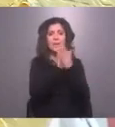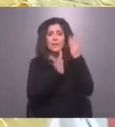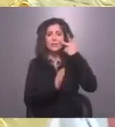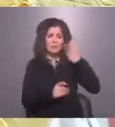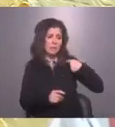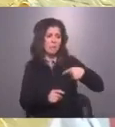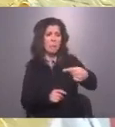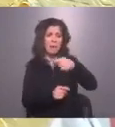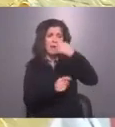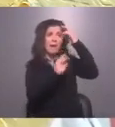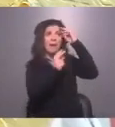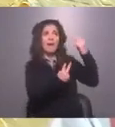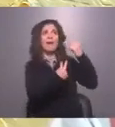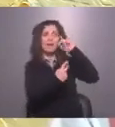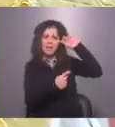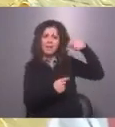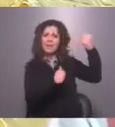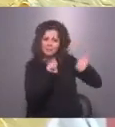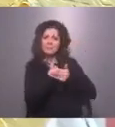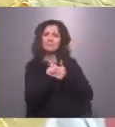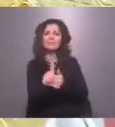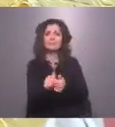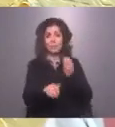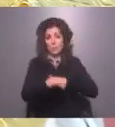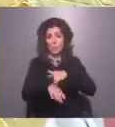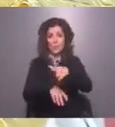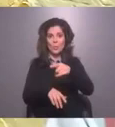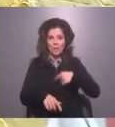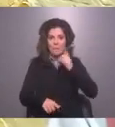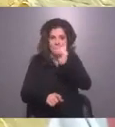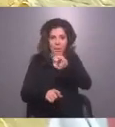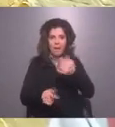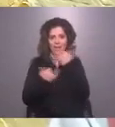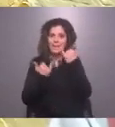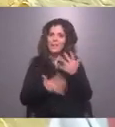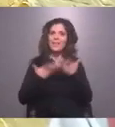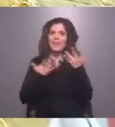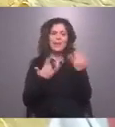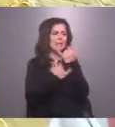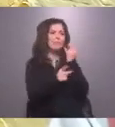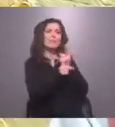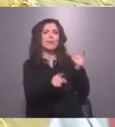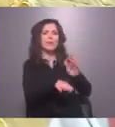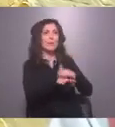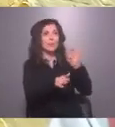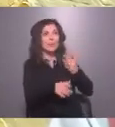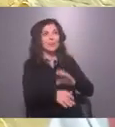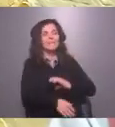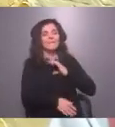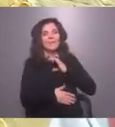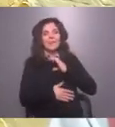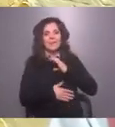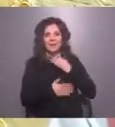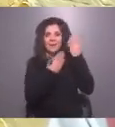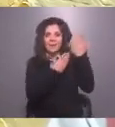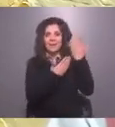nossa vida. E por isso é esta alegria que nasce da confiança que acompanha também este